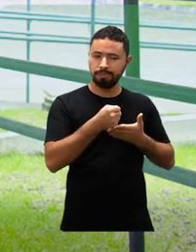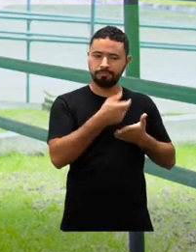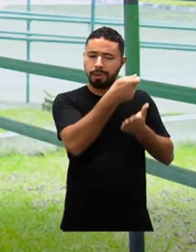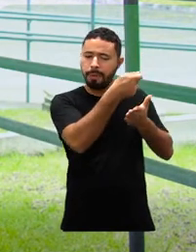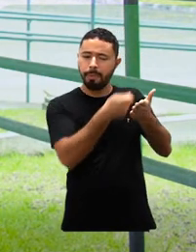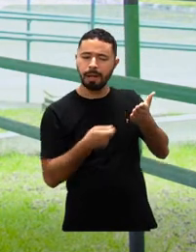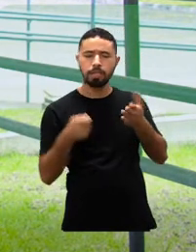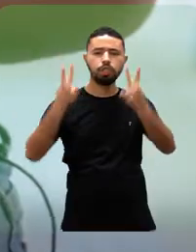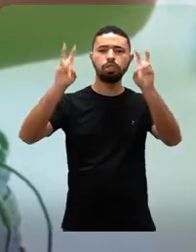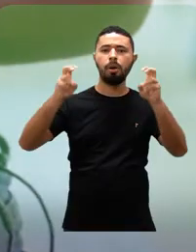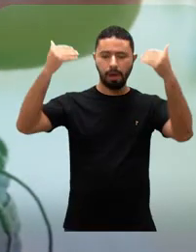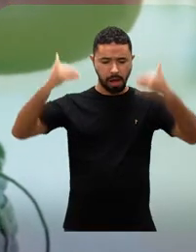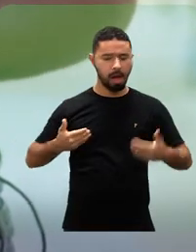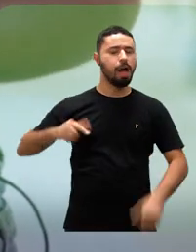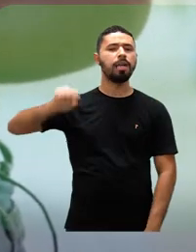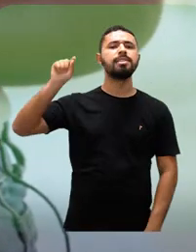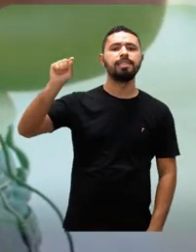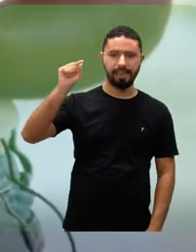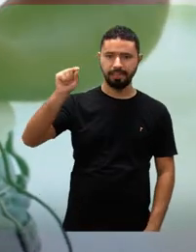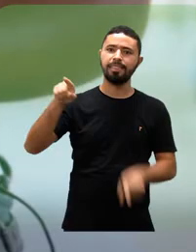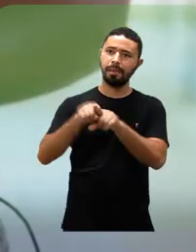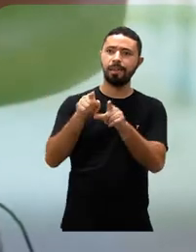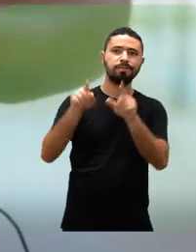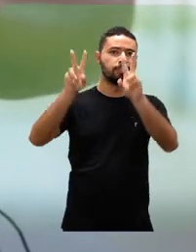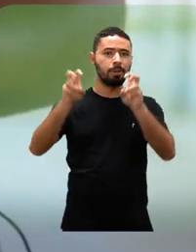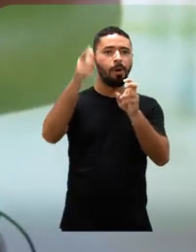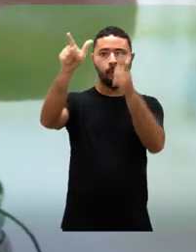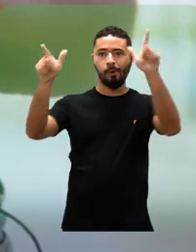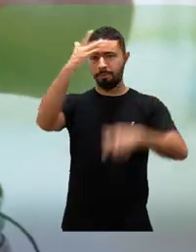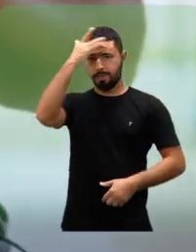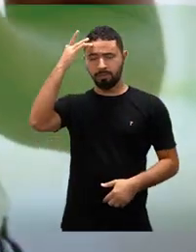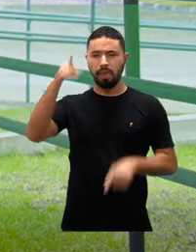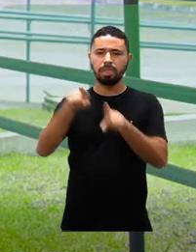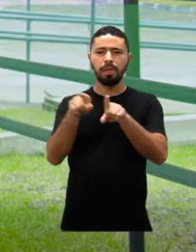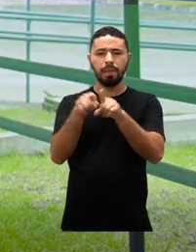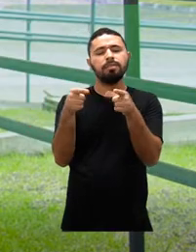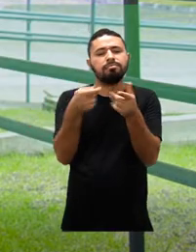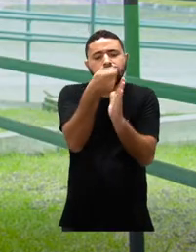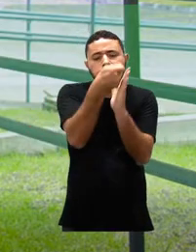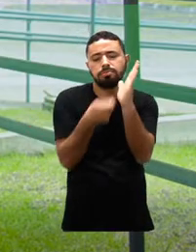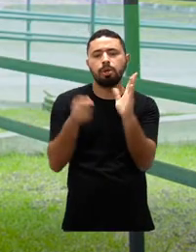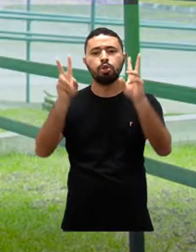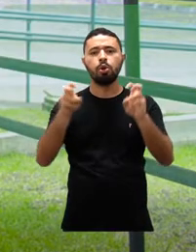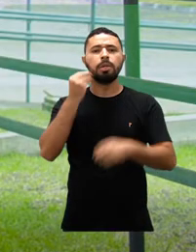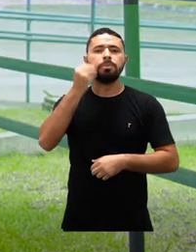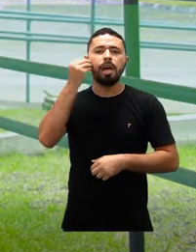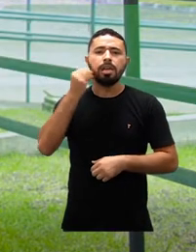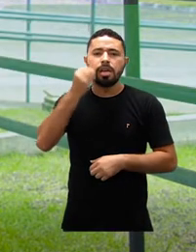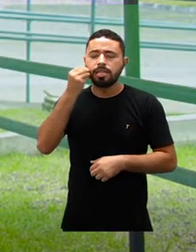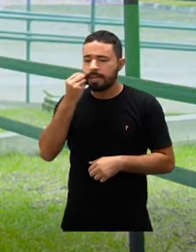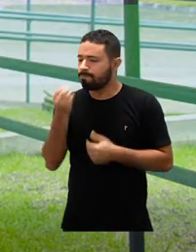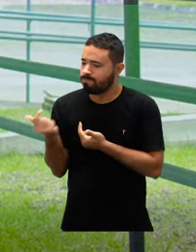e isso me ajudou bastante a escrever sobre quem eu sou, sem objetivamente falar de mim, e sim falando das vivências que